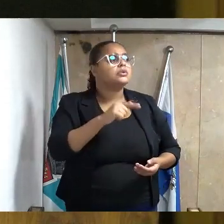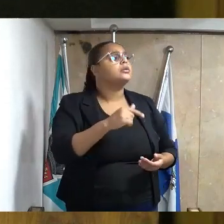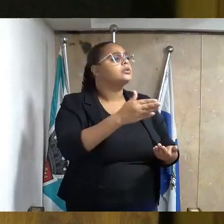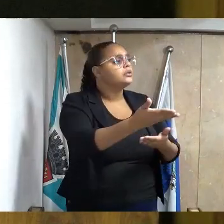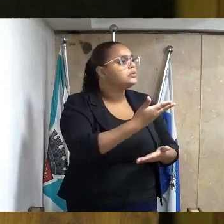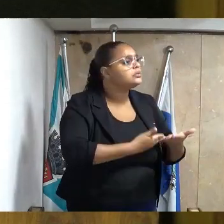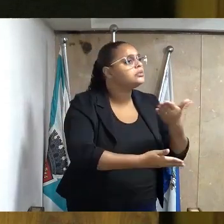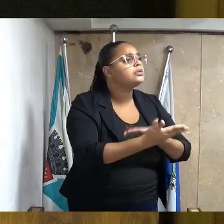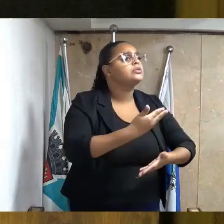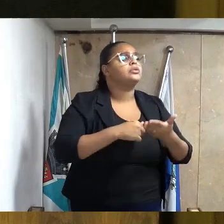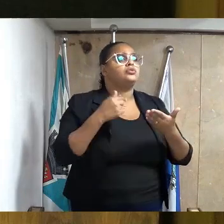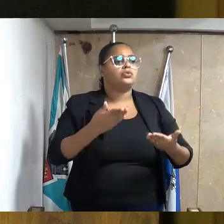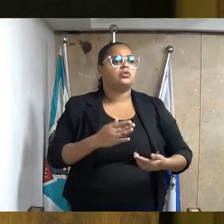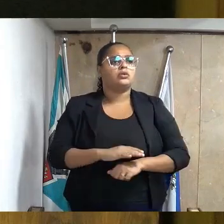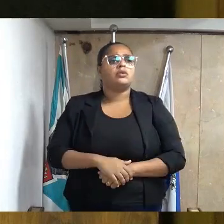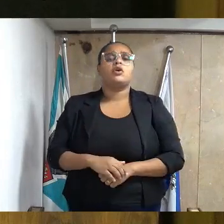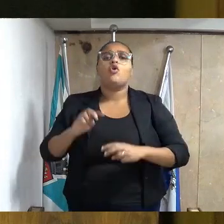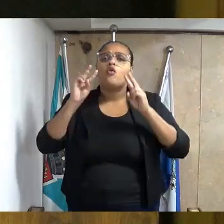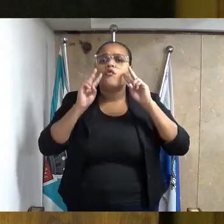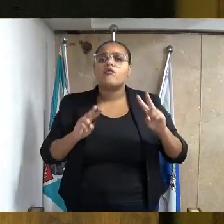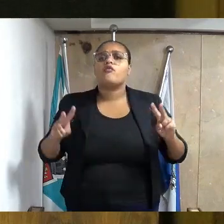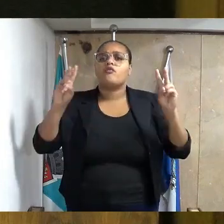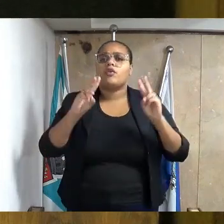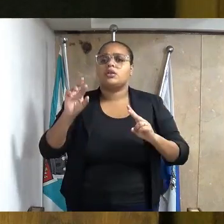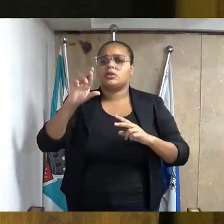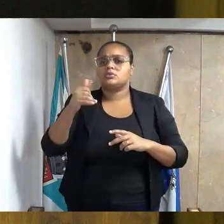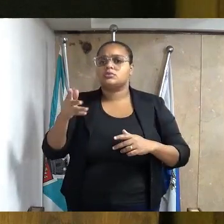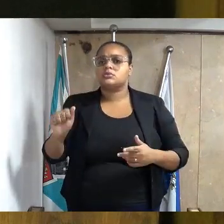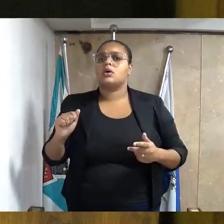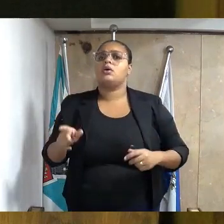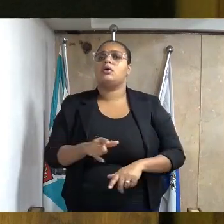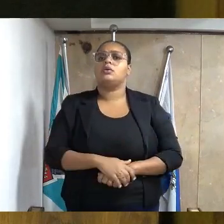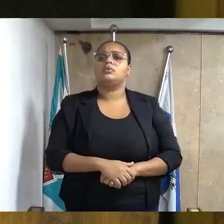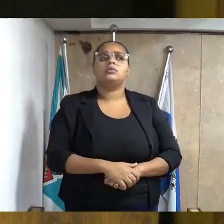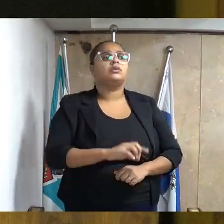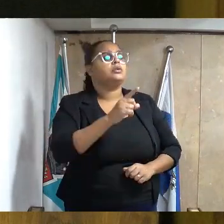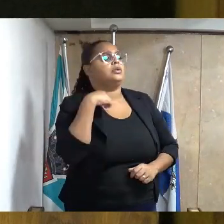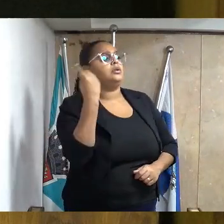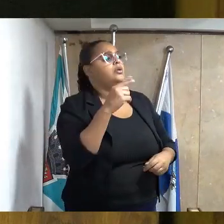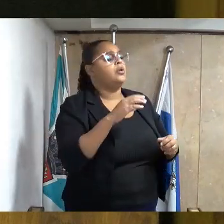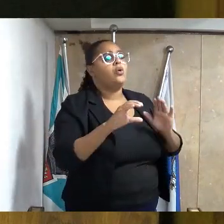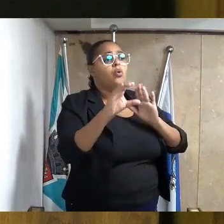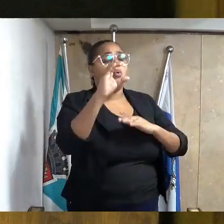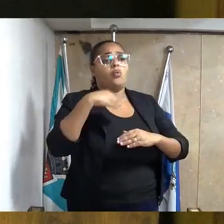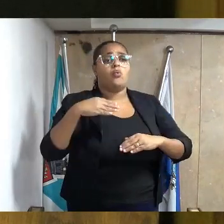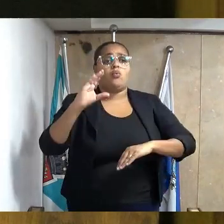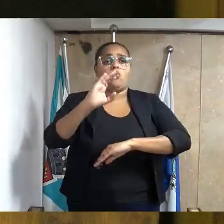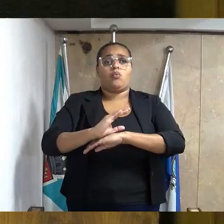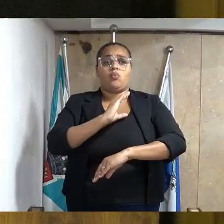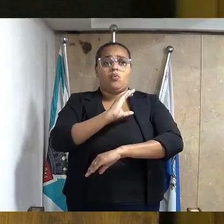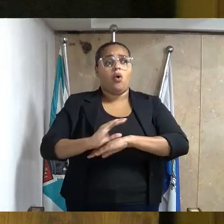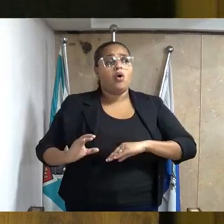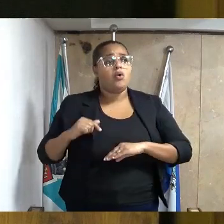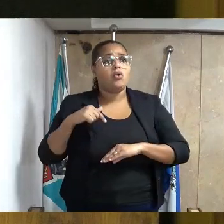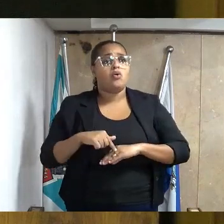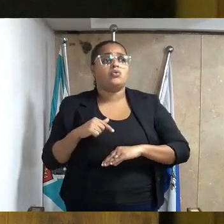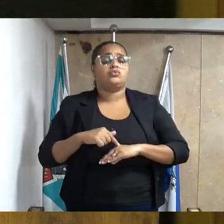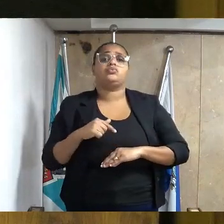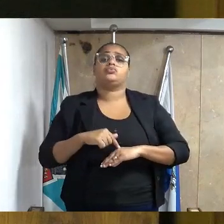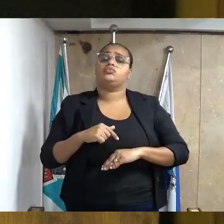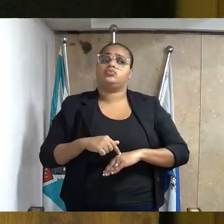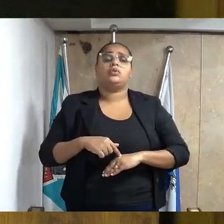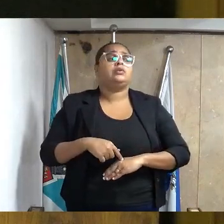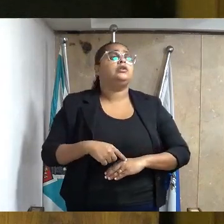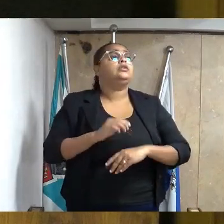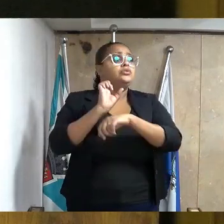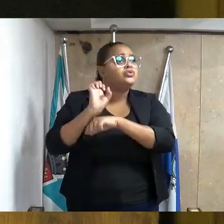defesa ao contraditório, vedação ao confisco, além de afrontar o Código Tributário Nacional. O Estado